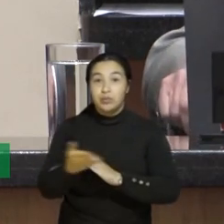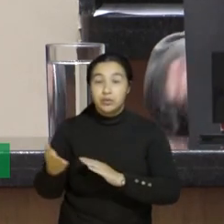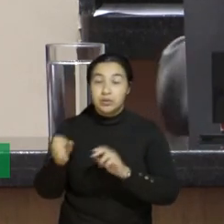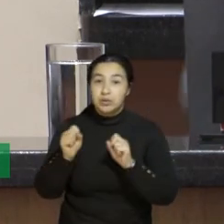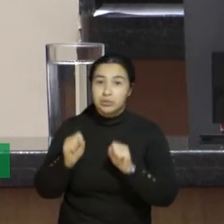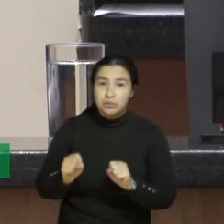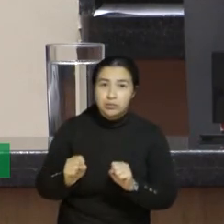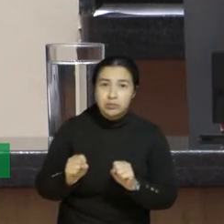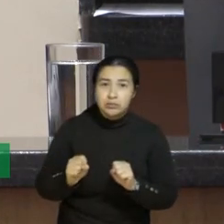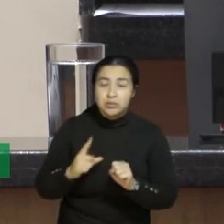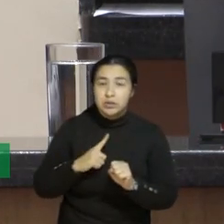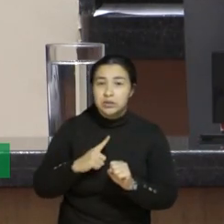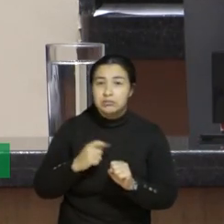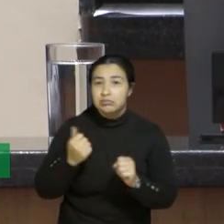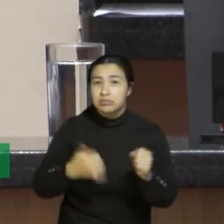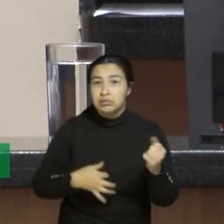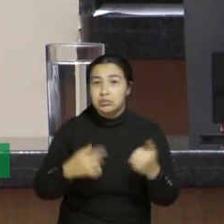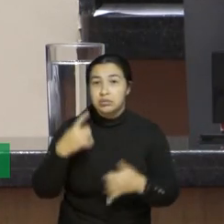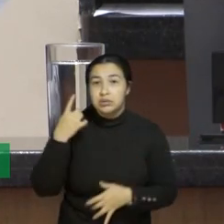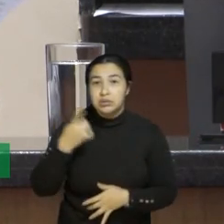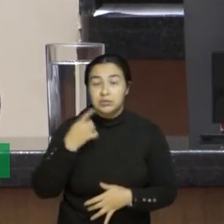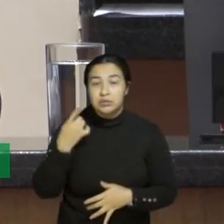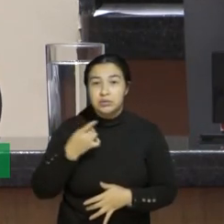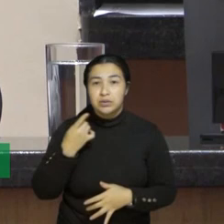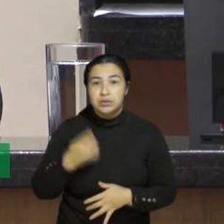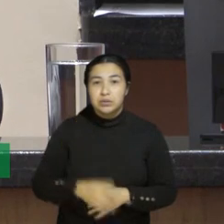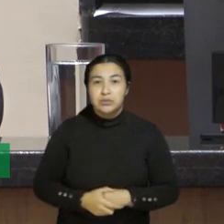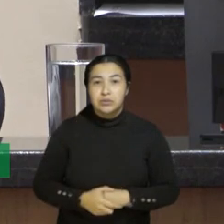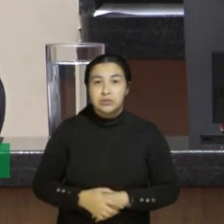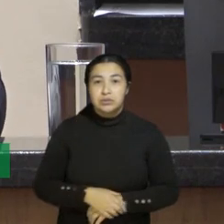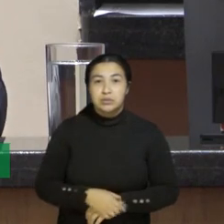bloco, deputado